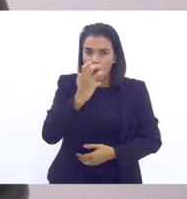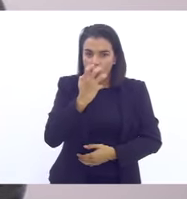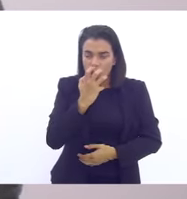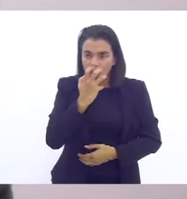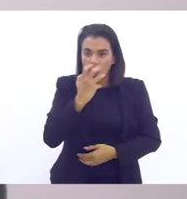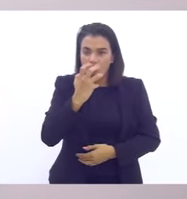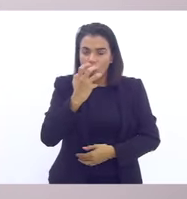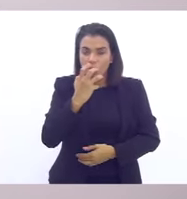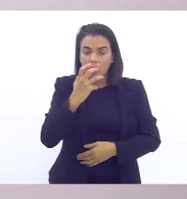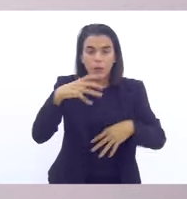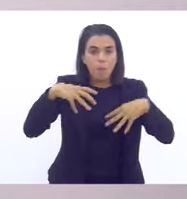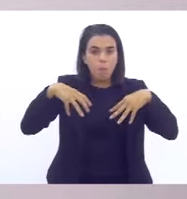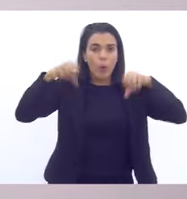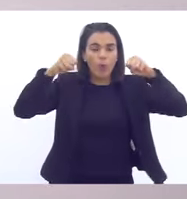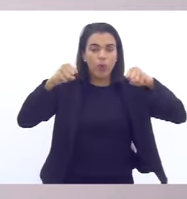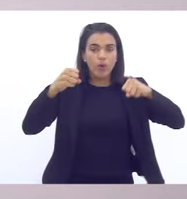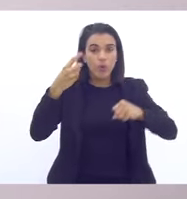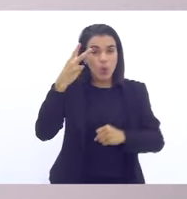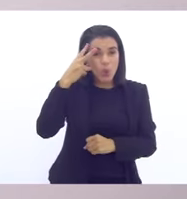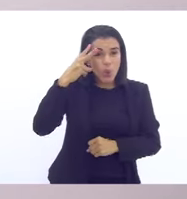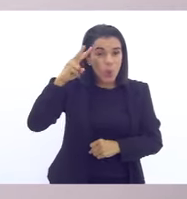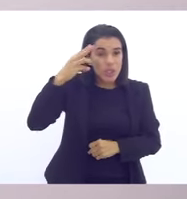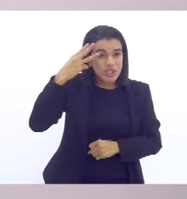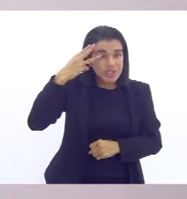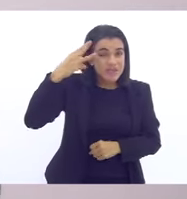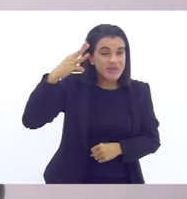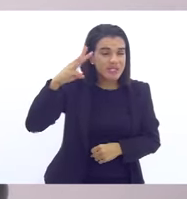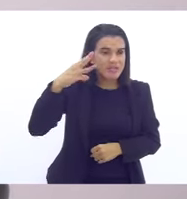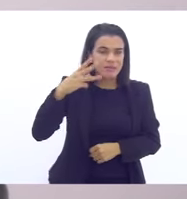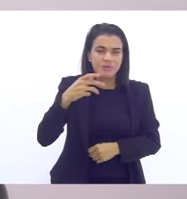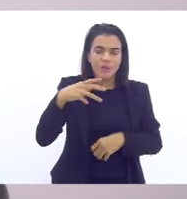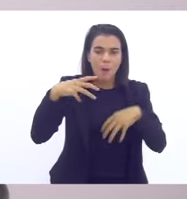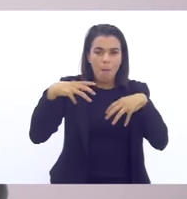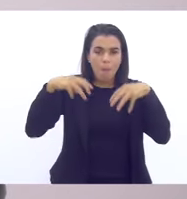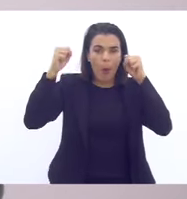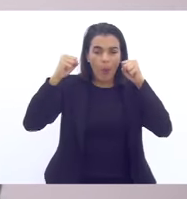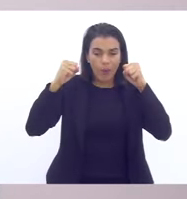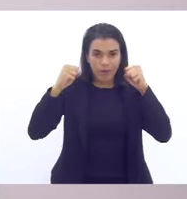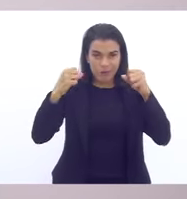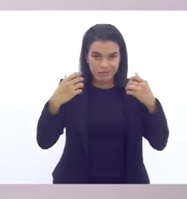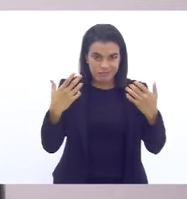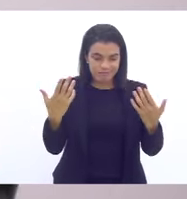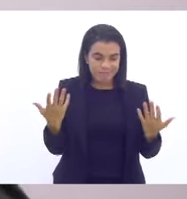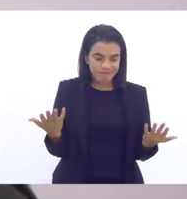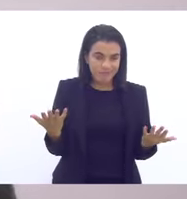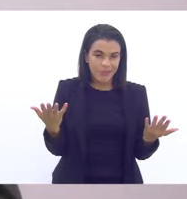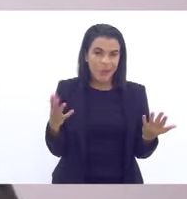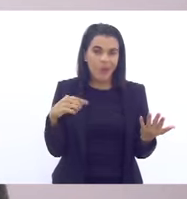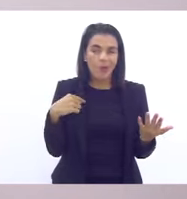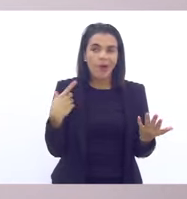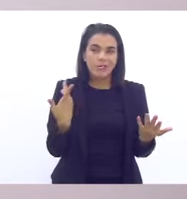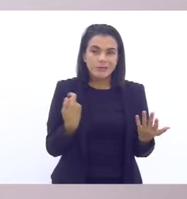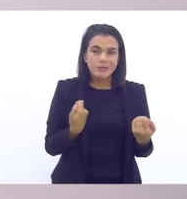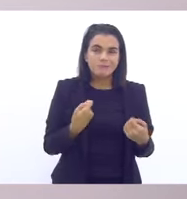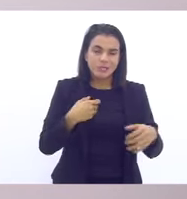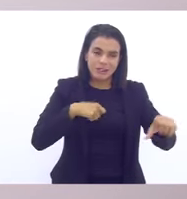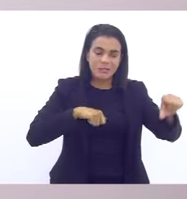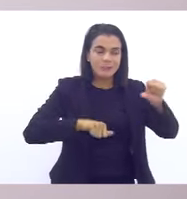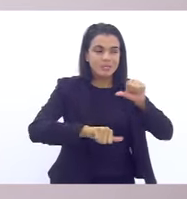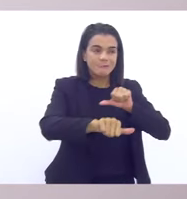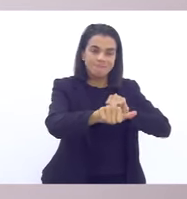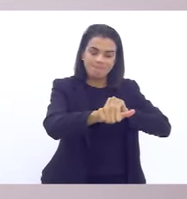e acabar a energia, ficar 2, 3 dias sem energia. Então, a gente precisa de trocar de lugar com o